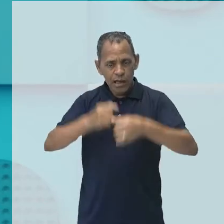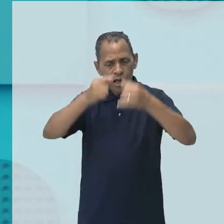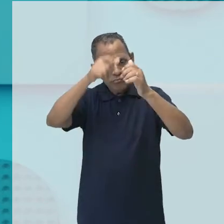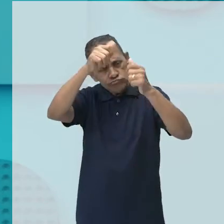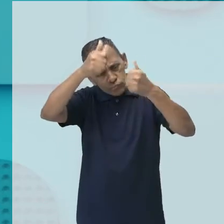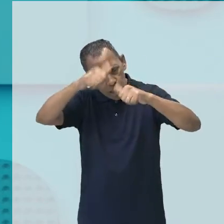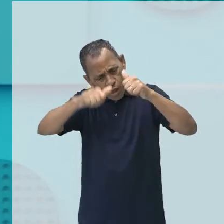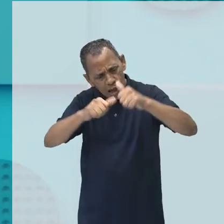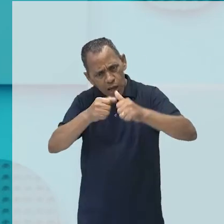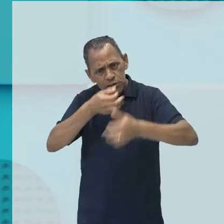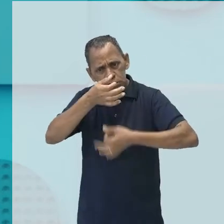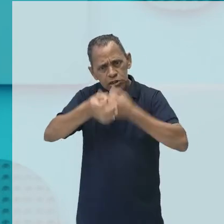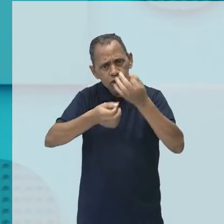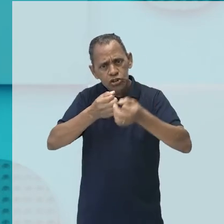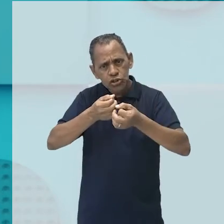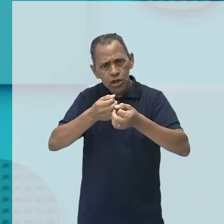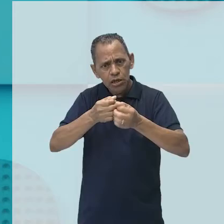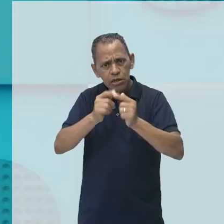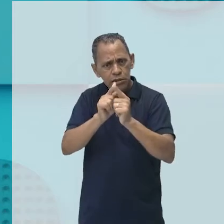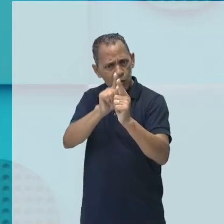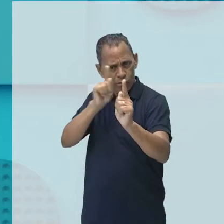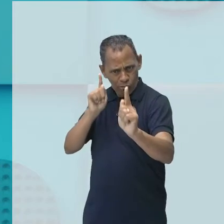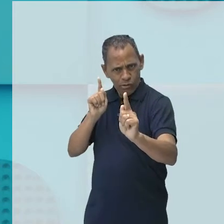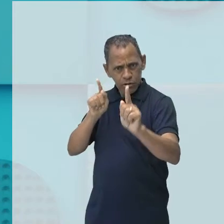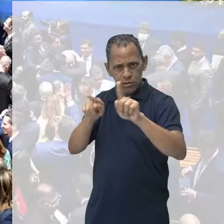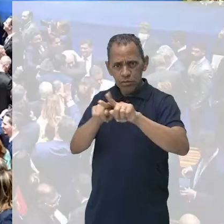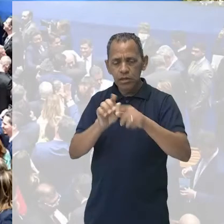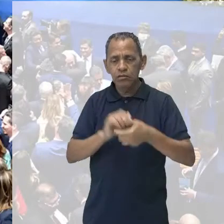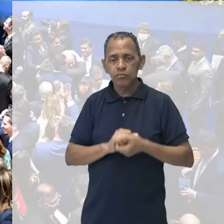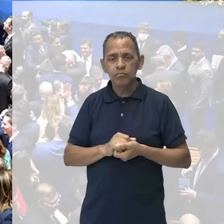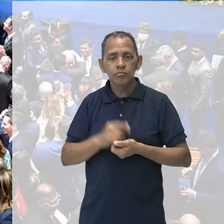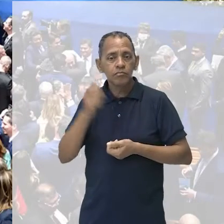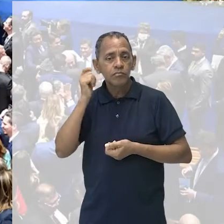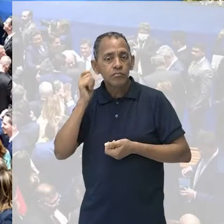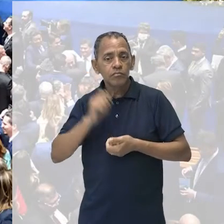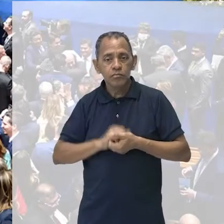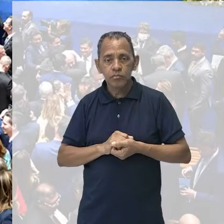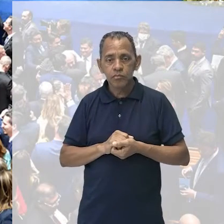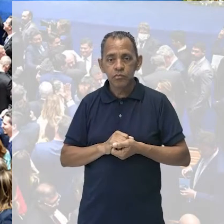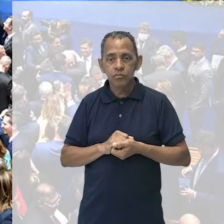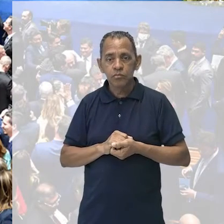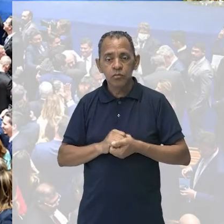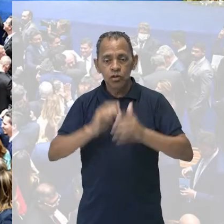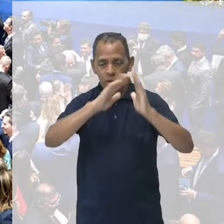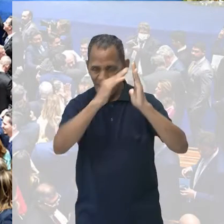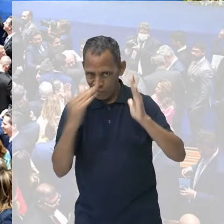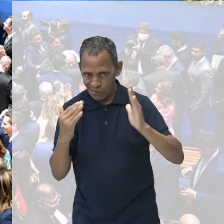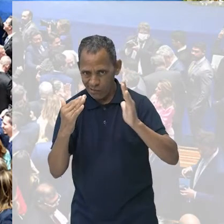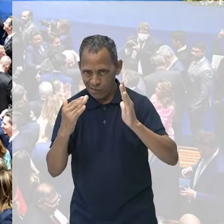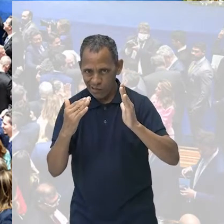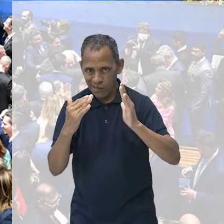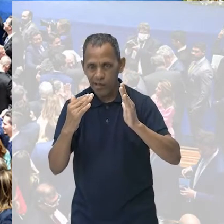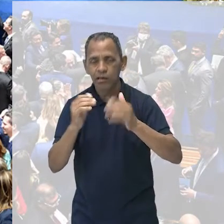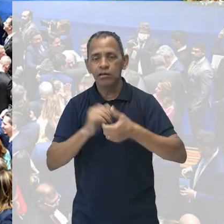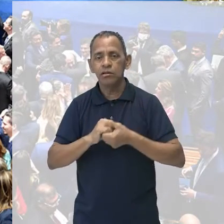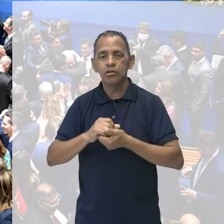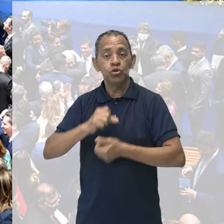está tão distante? Vamos ouvir? Nas favelas, no